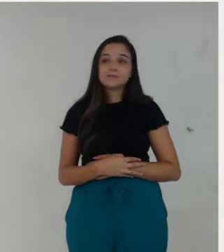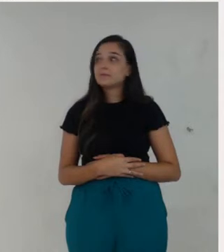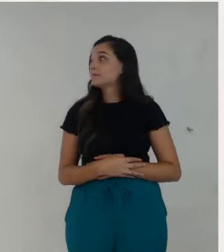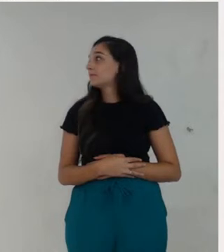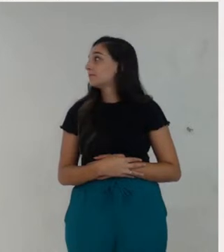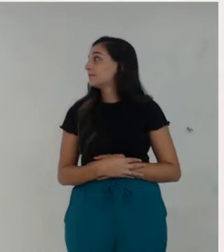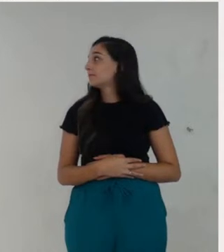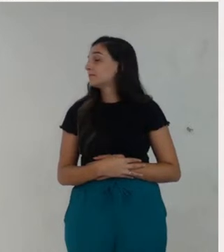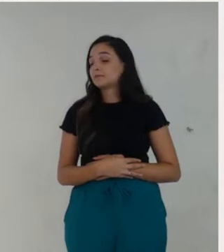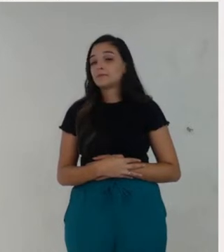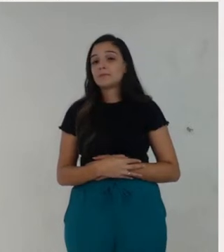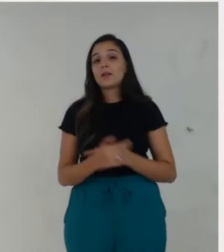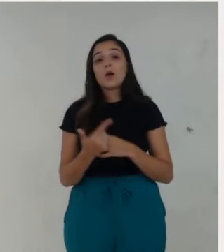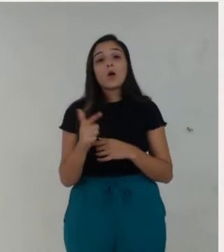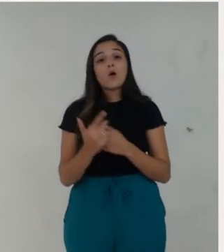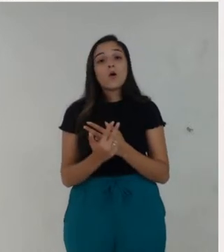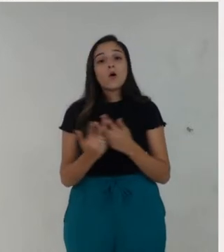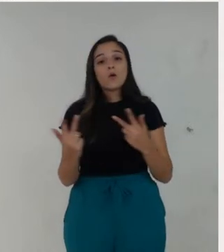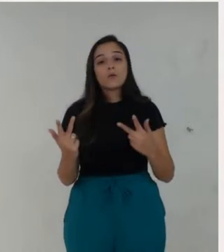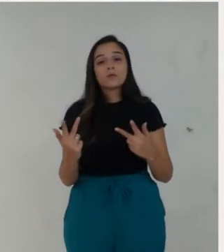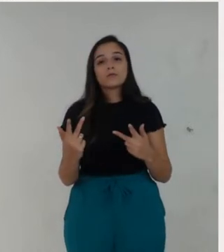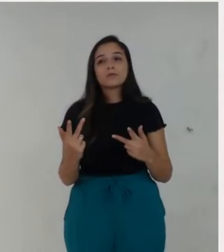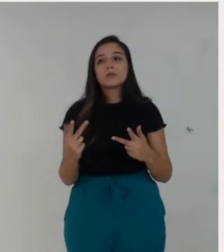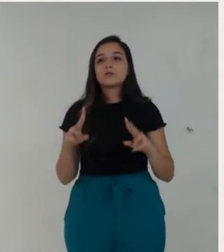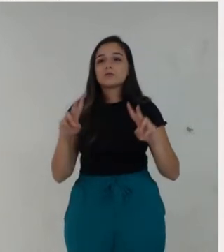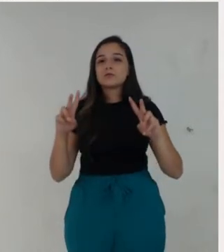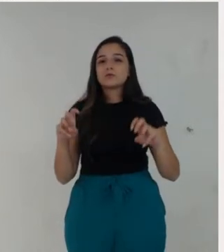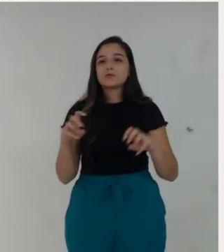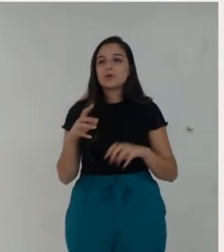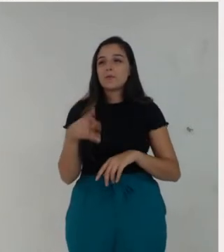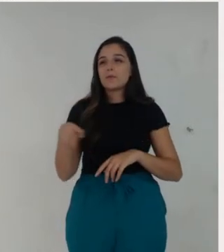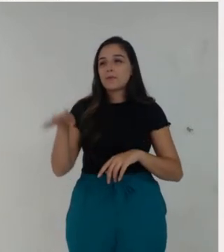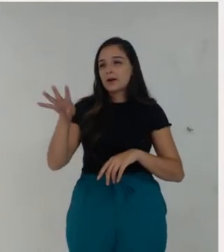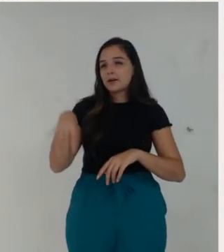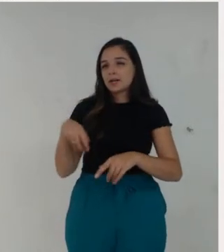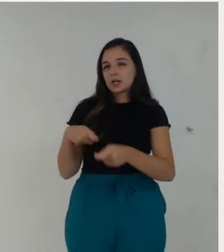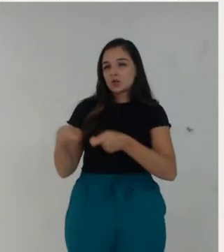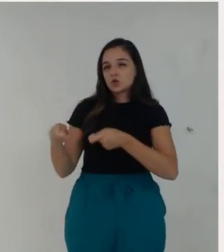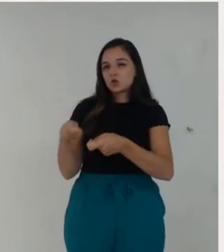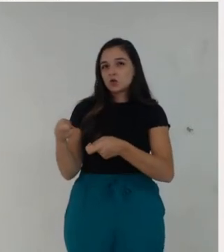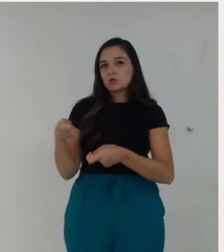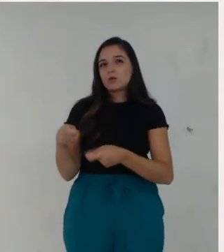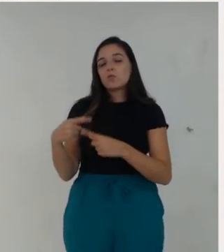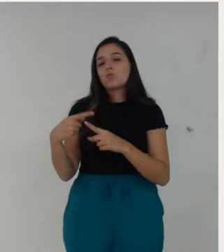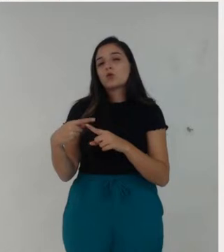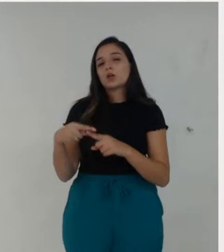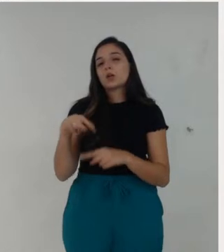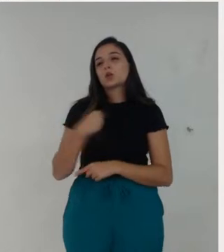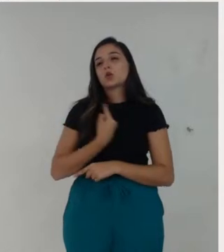Outra coisa que eu mencionei agora era da planilha esta de controle, né? Por que a gente controla